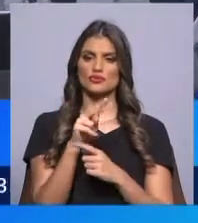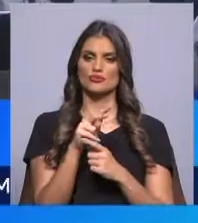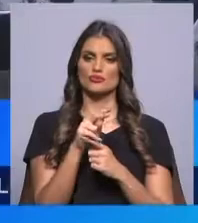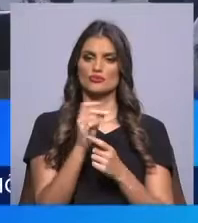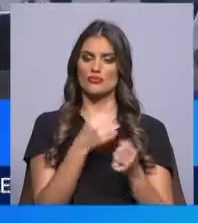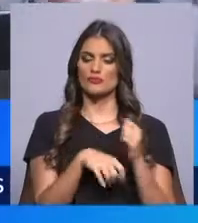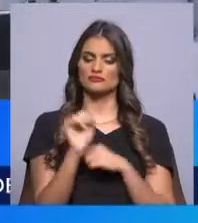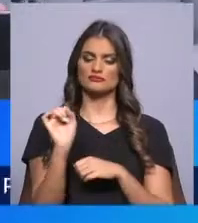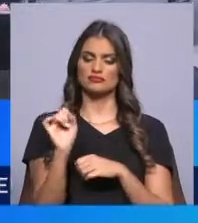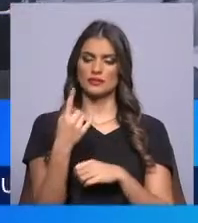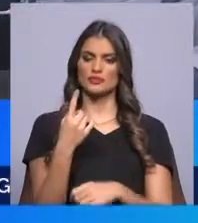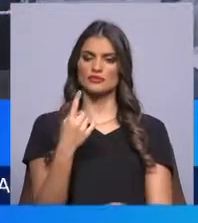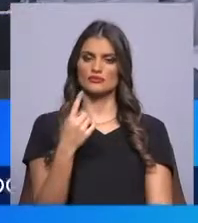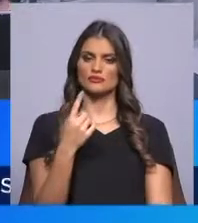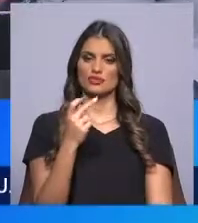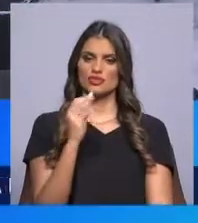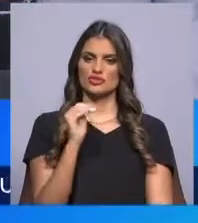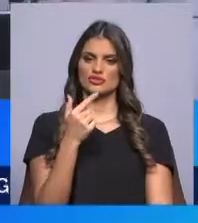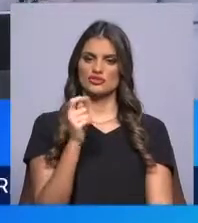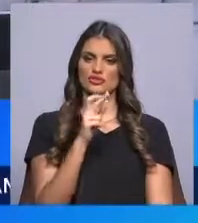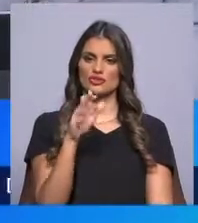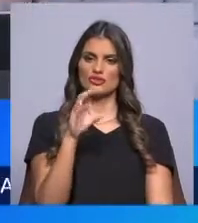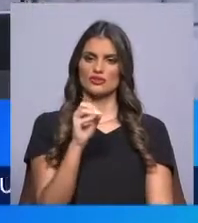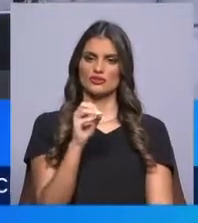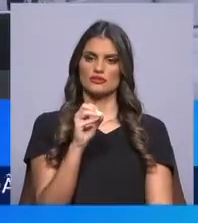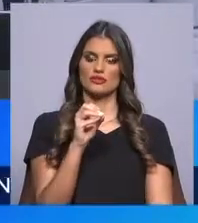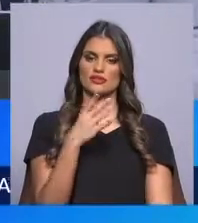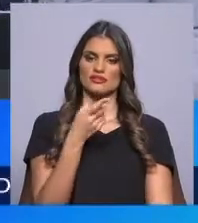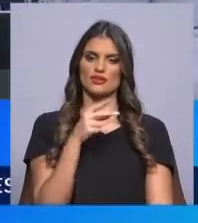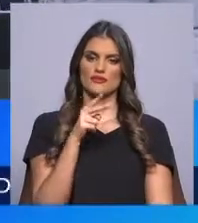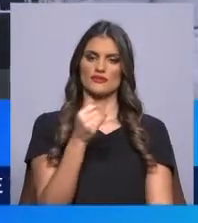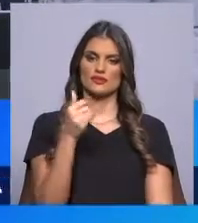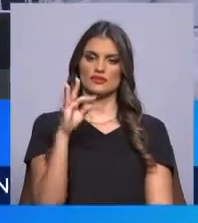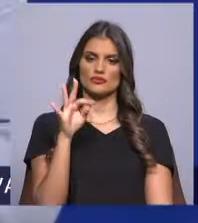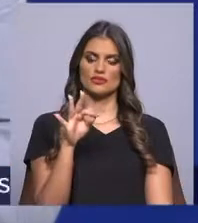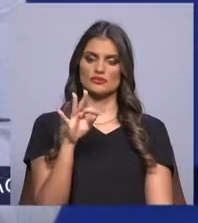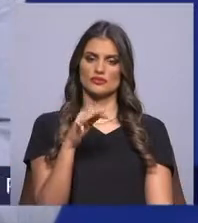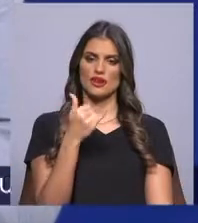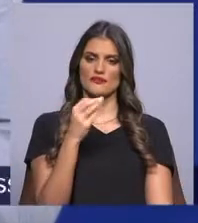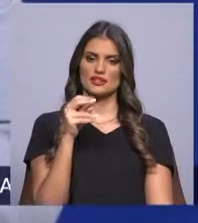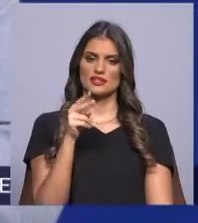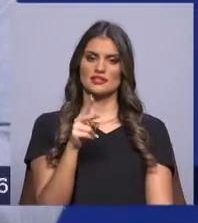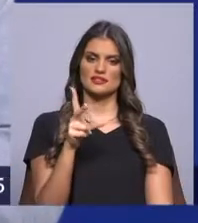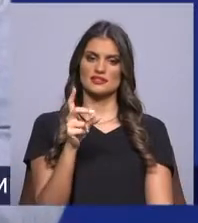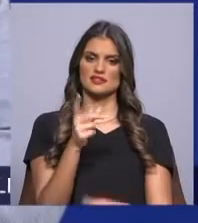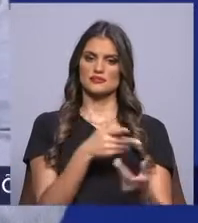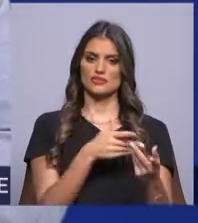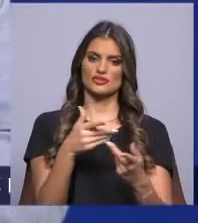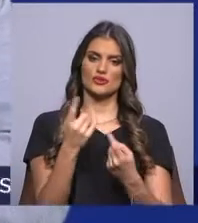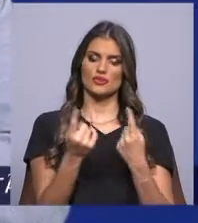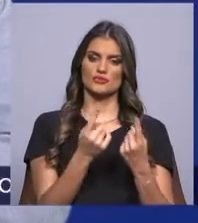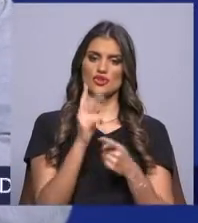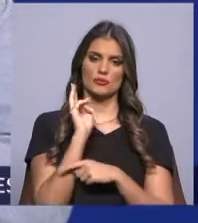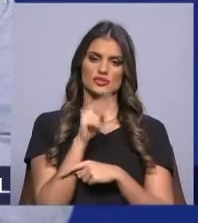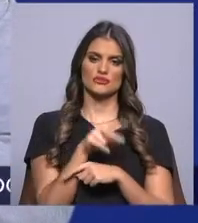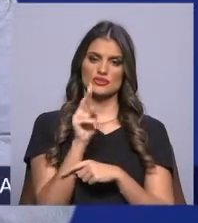mexer-se muito rapidamente. Era um asteroide. Foi às 19h24. Às 20h16, apresentou mais algumas observações